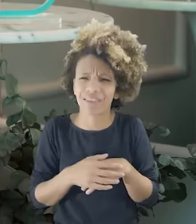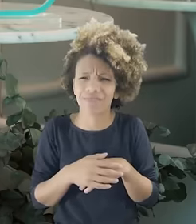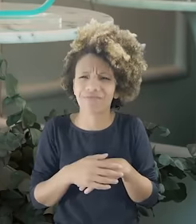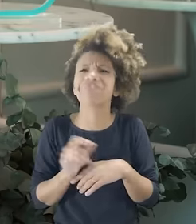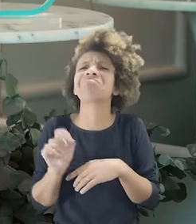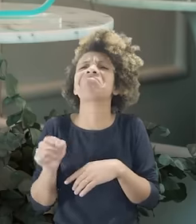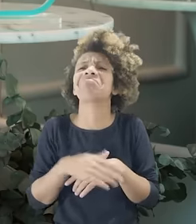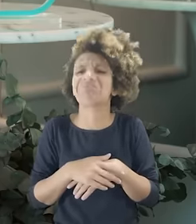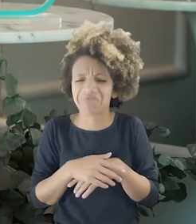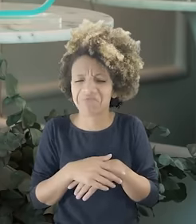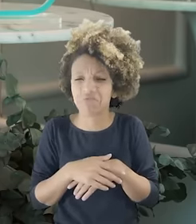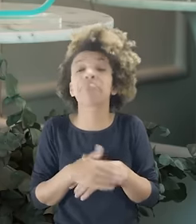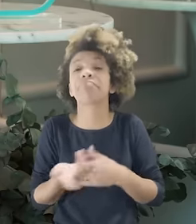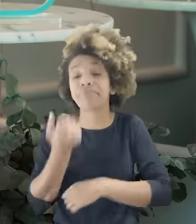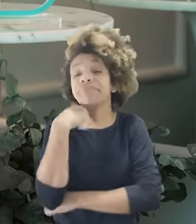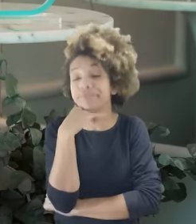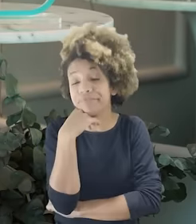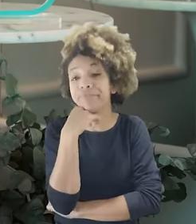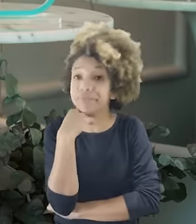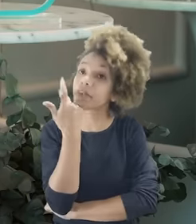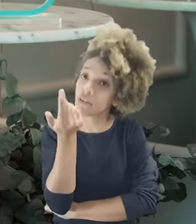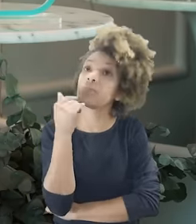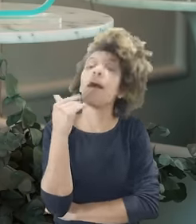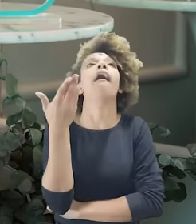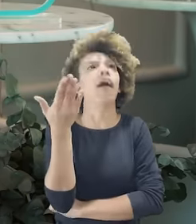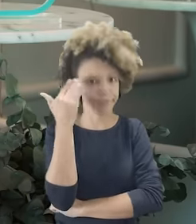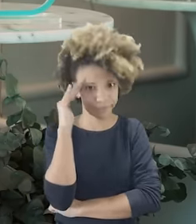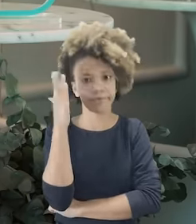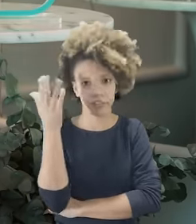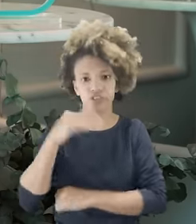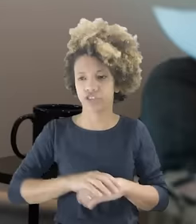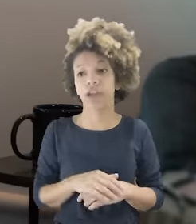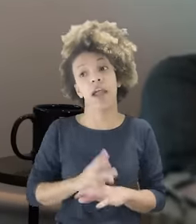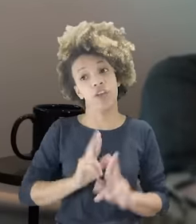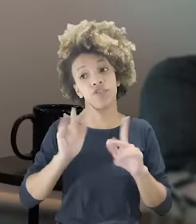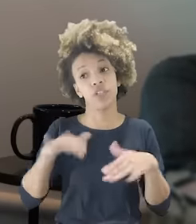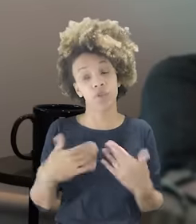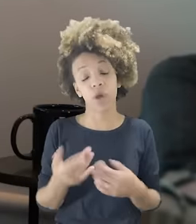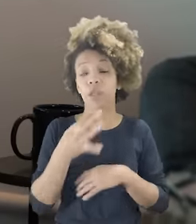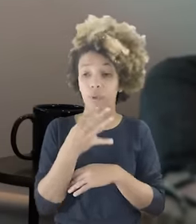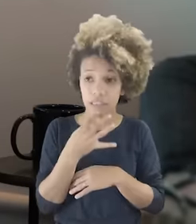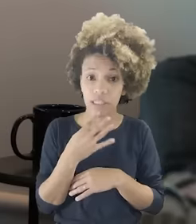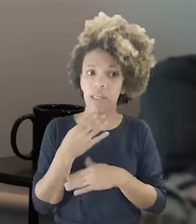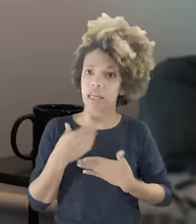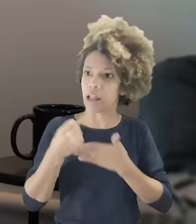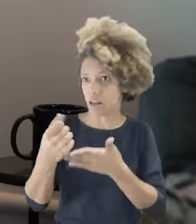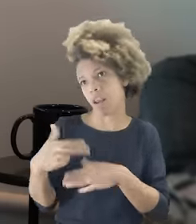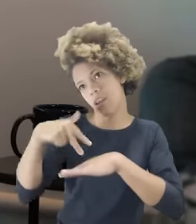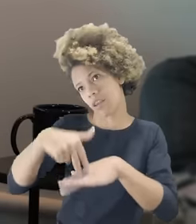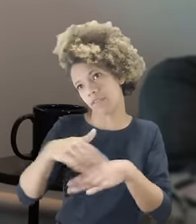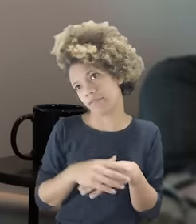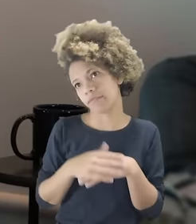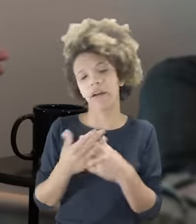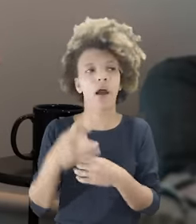que esse cara tá aqui quem é esse cara ahn Ah tô entendendo entendi quando a gente é conhecido e leva uma